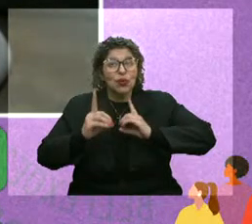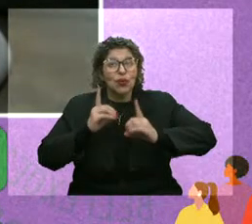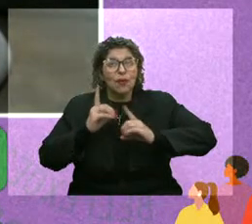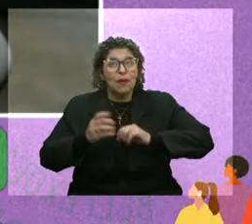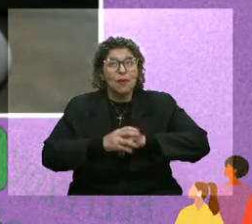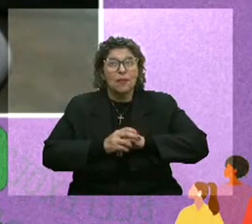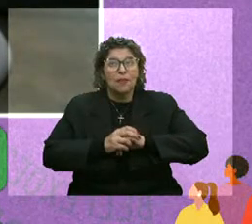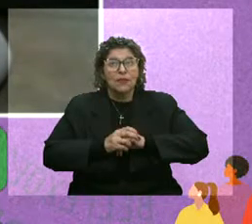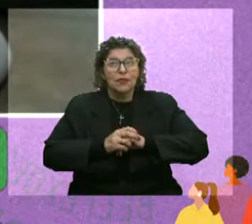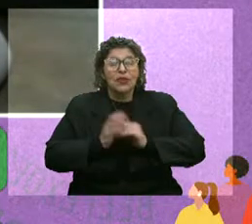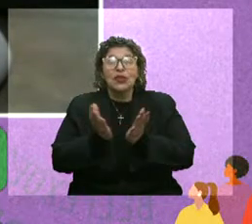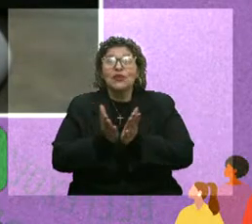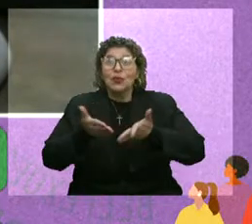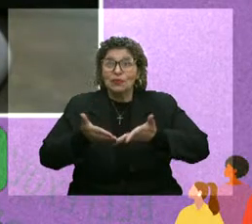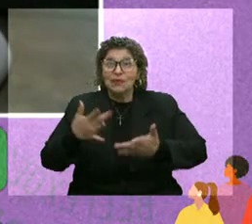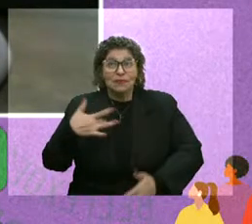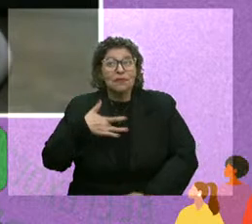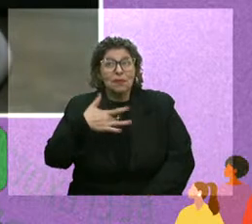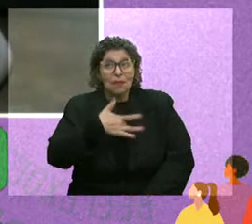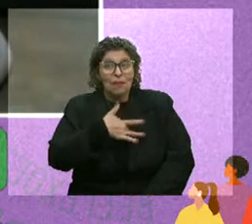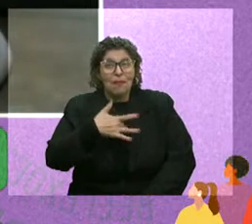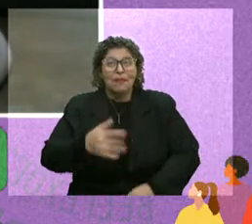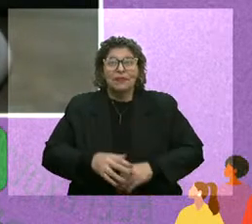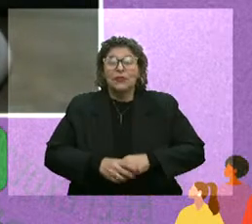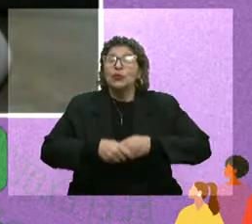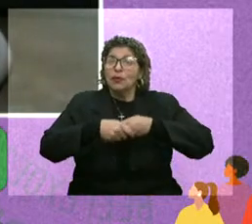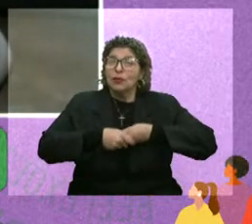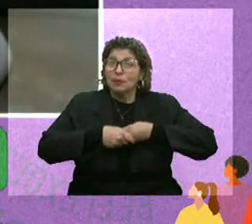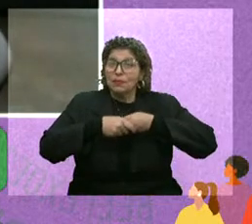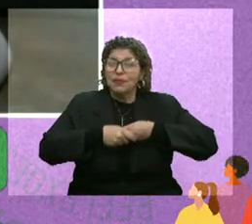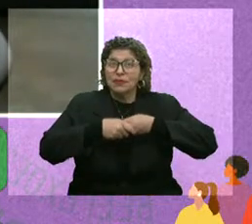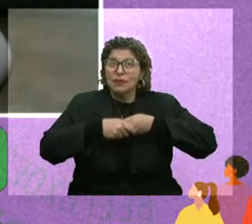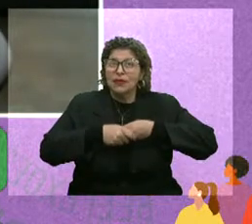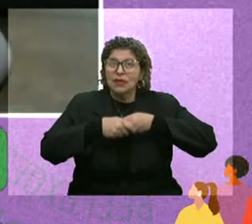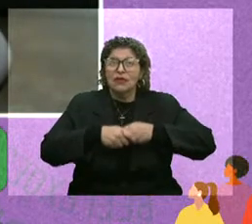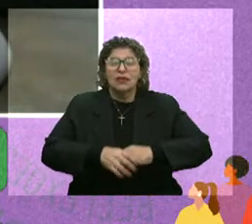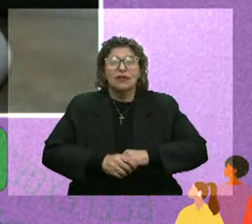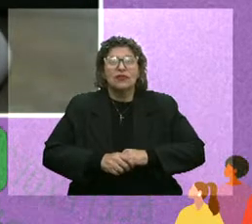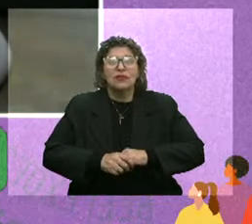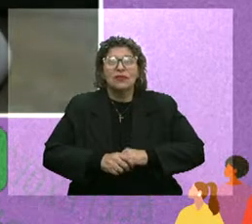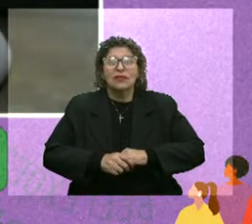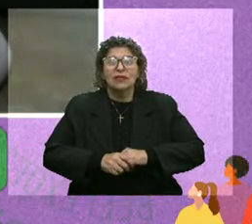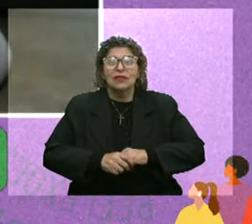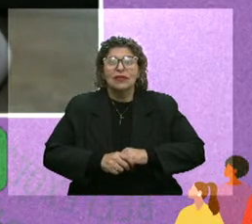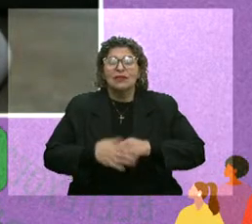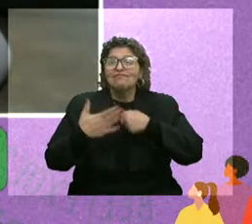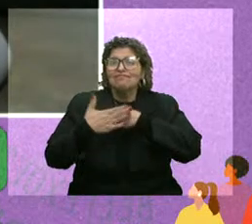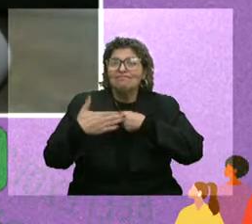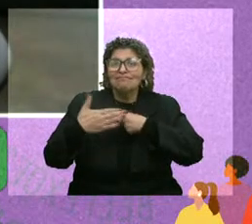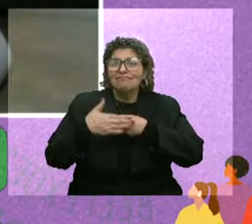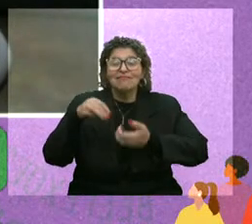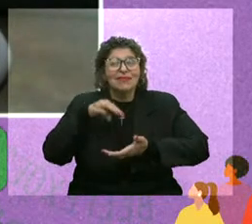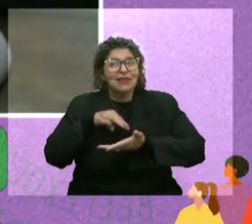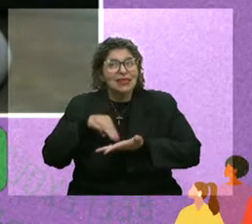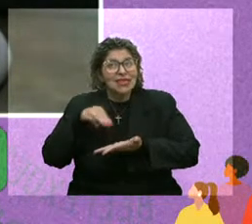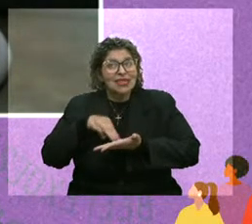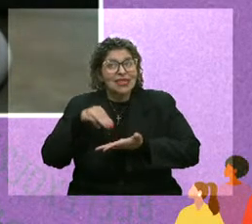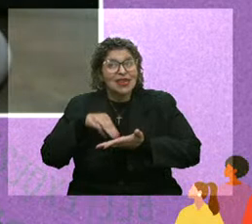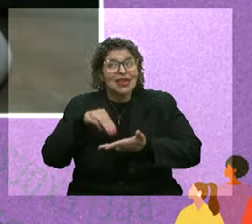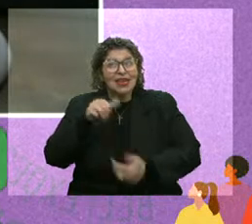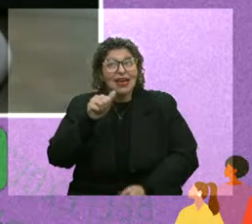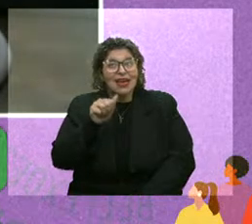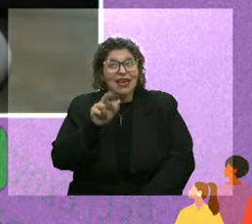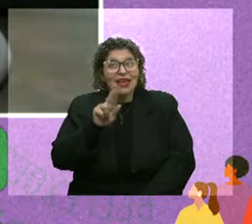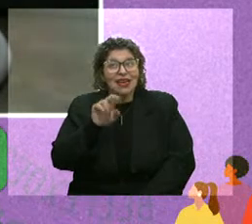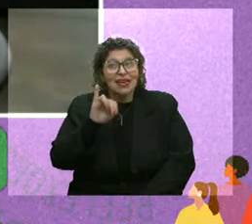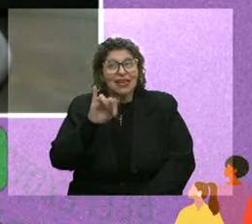da nossa Comissão de Saúde. Cumprimento a prezada secretária Arita, com quem nós